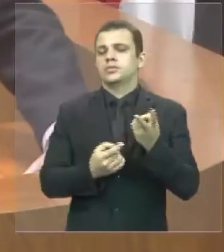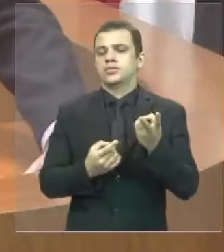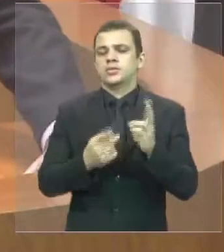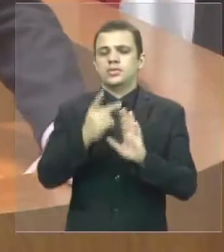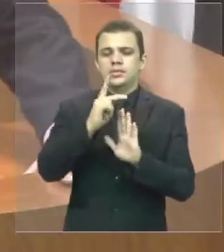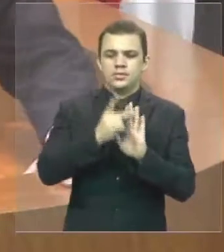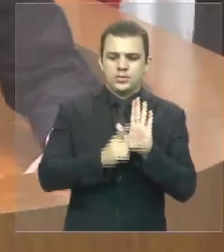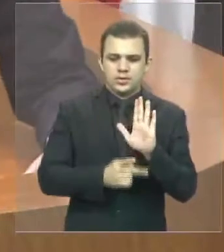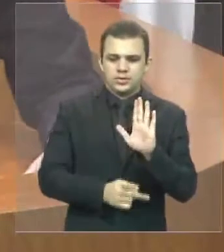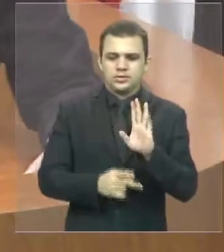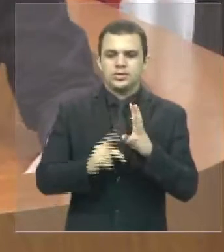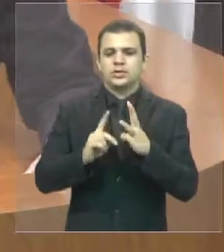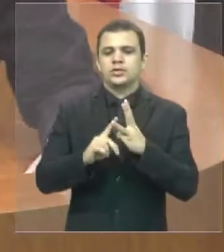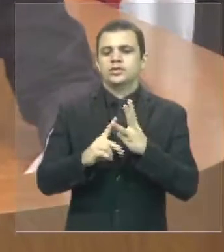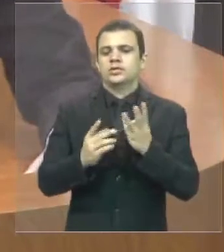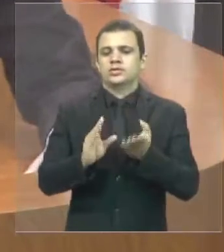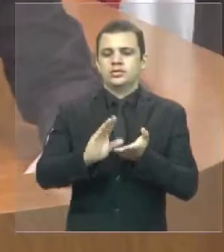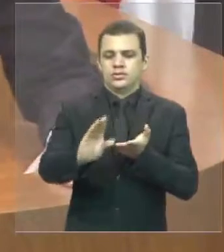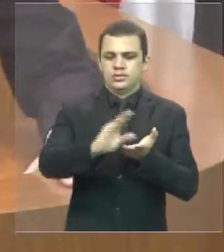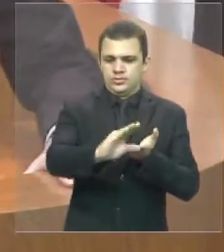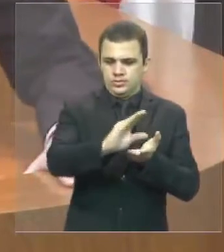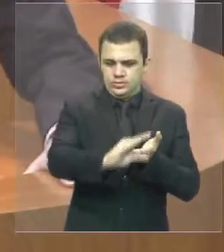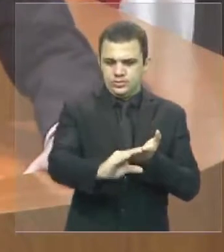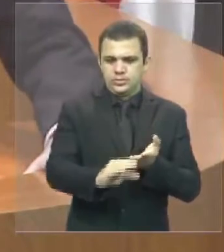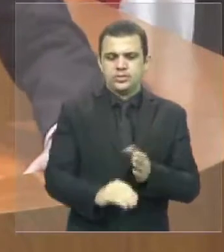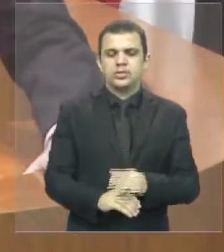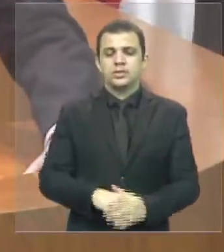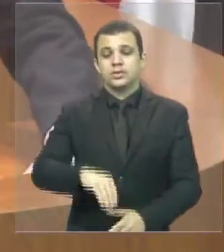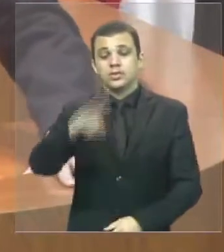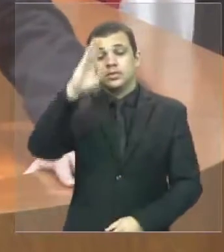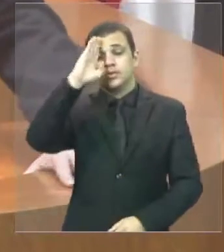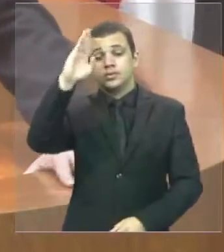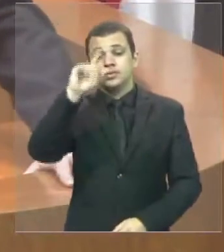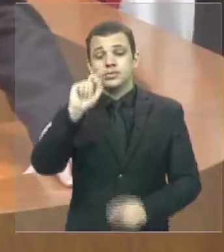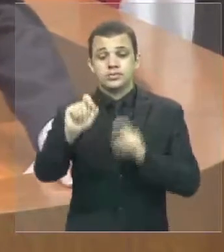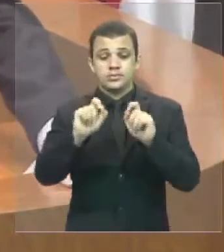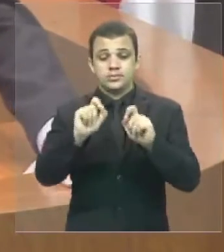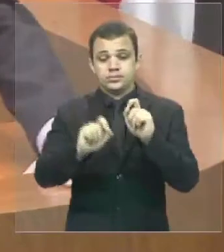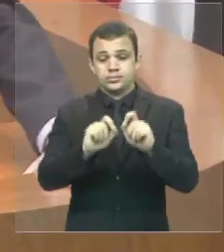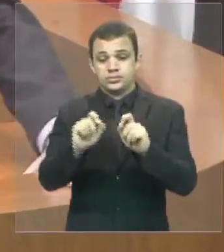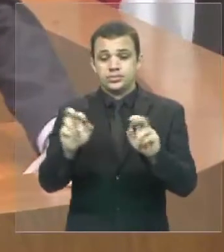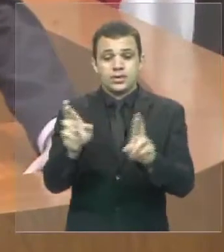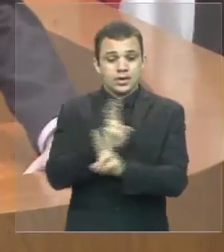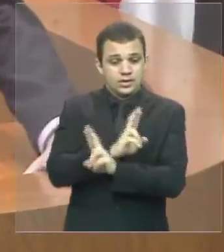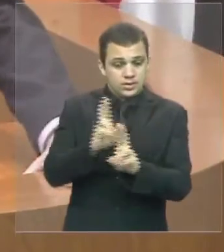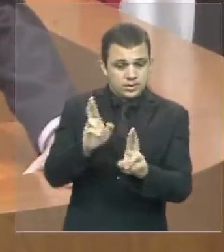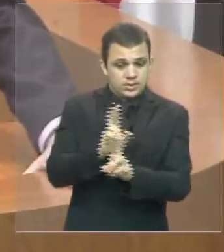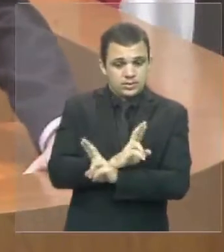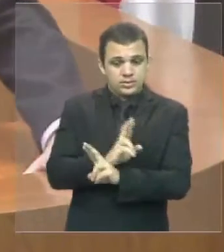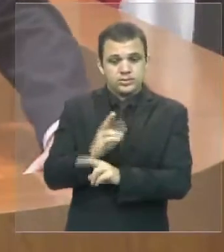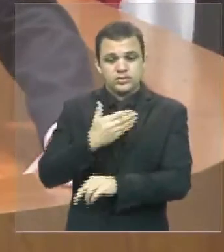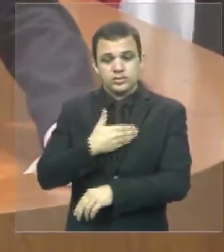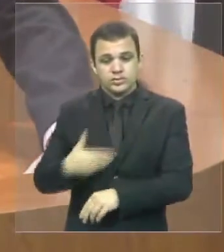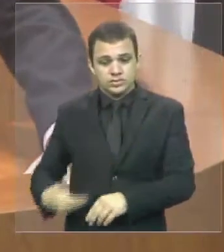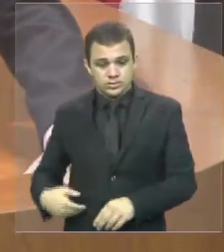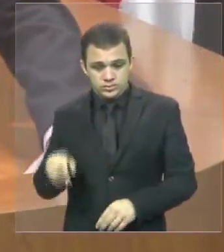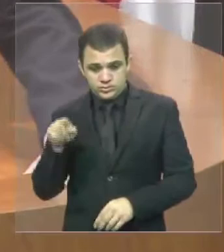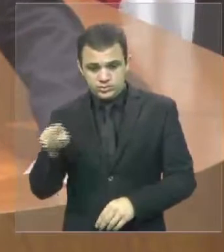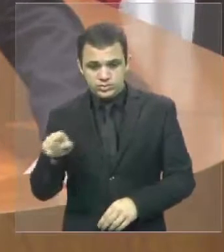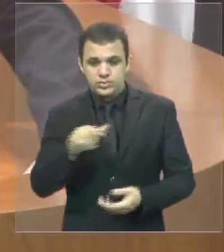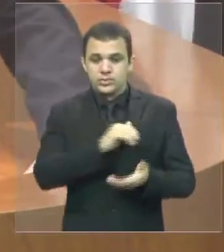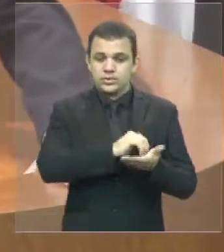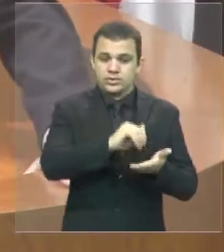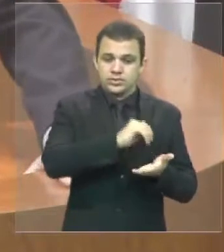emendas, principalmente a relação de governo e da Secretaria de Estado